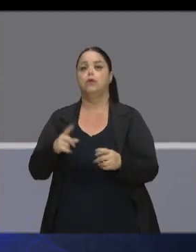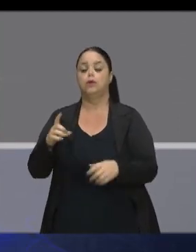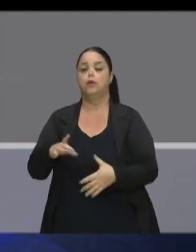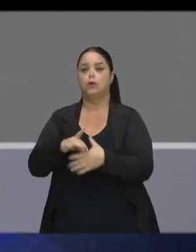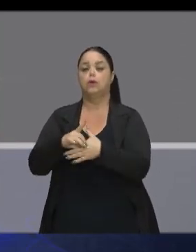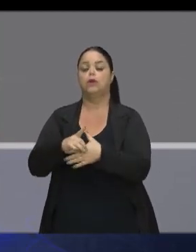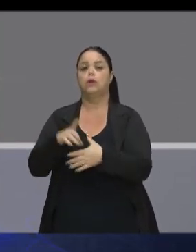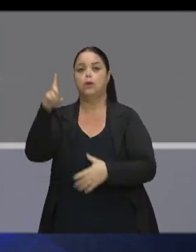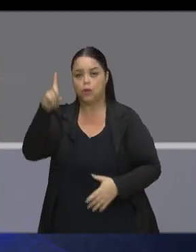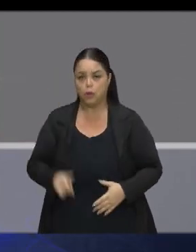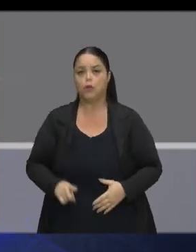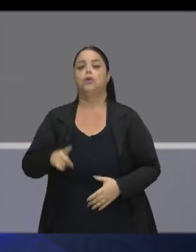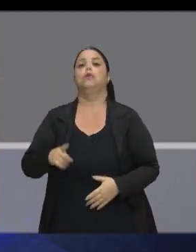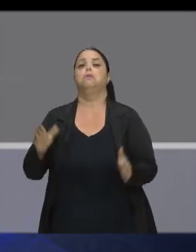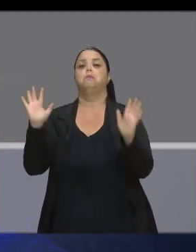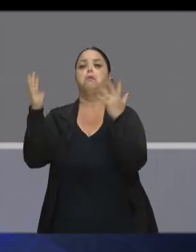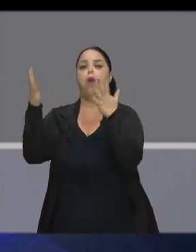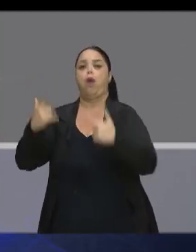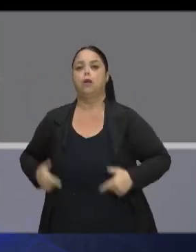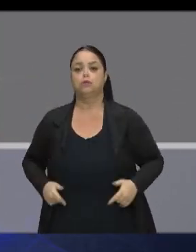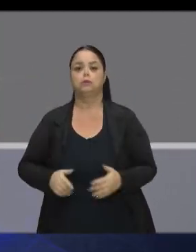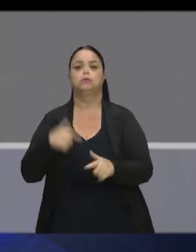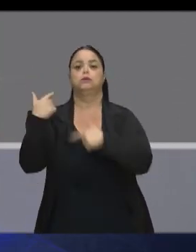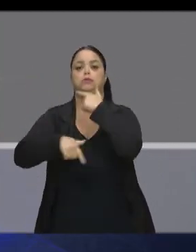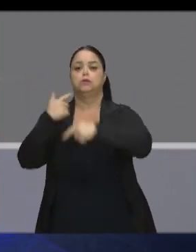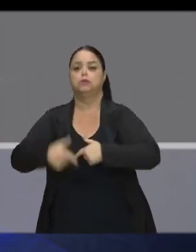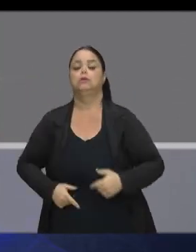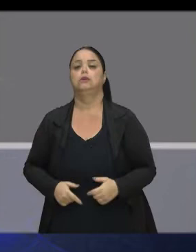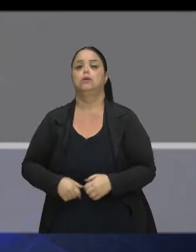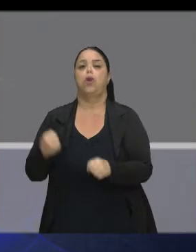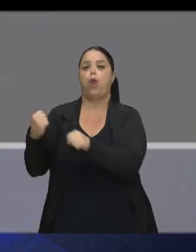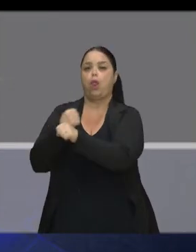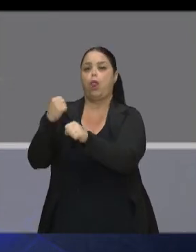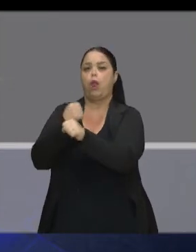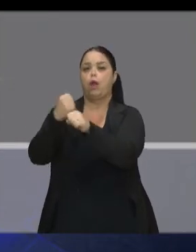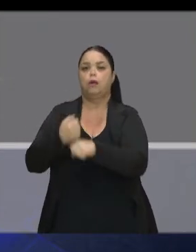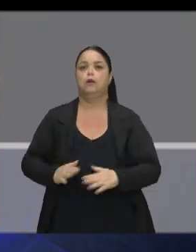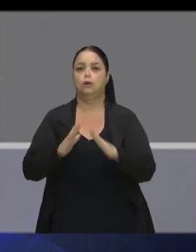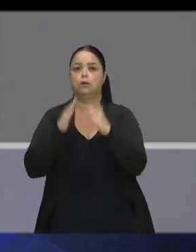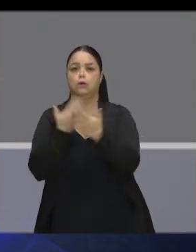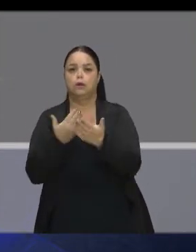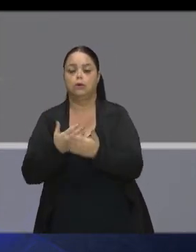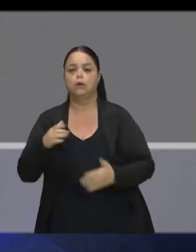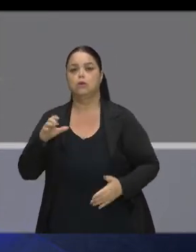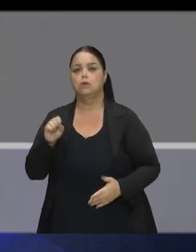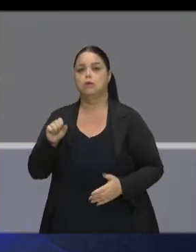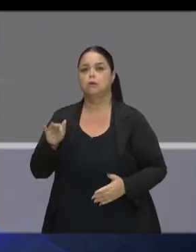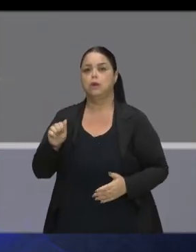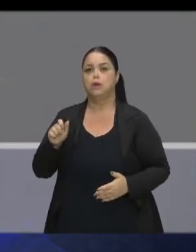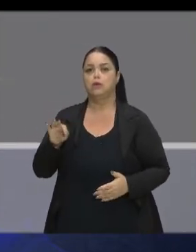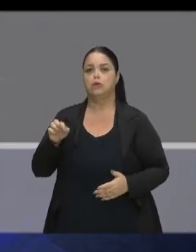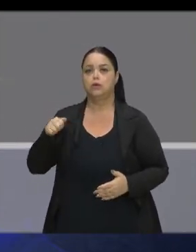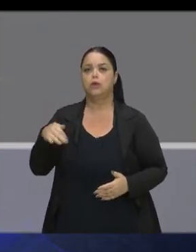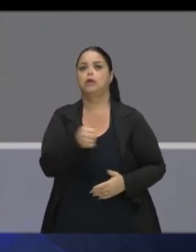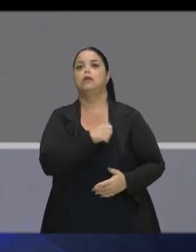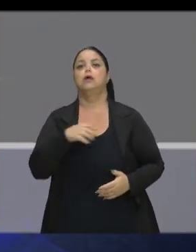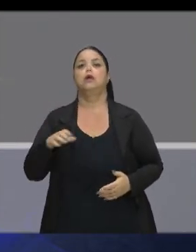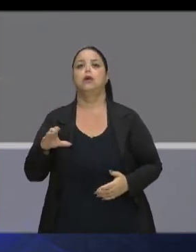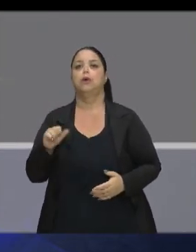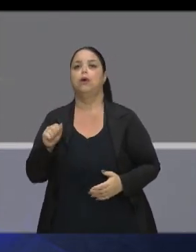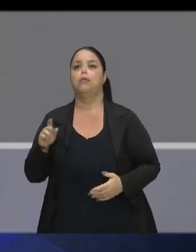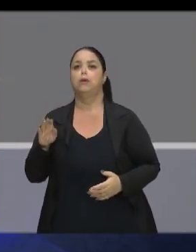diretora pelo seu excelente trabalho realizado por muitos anos na Escola Sebastiana Cobra, lá no Jardim das